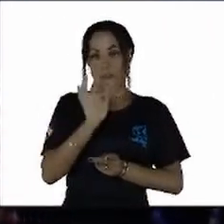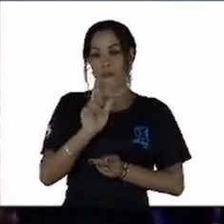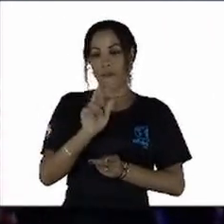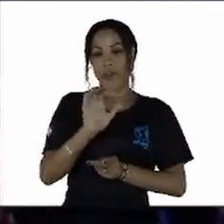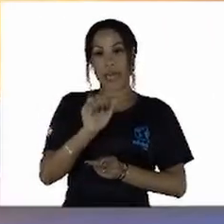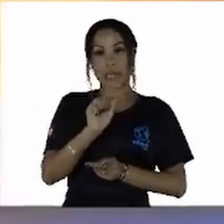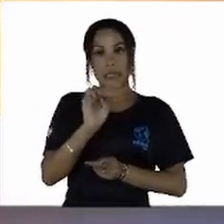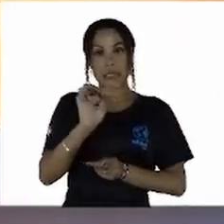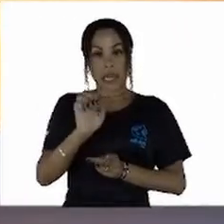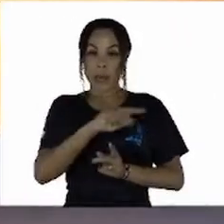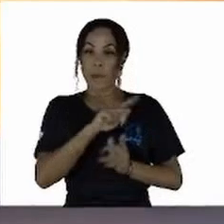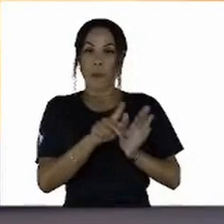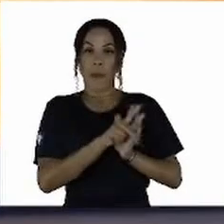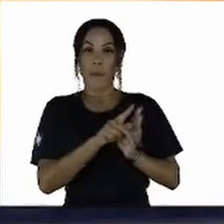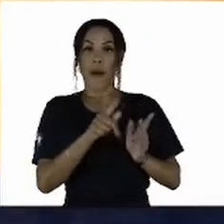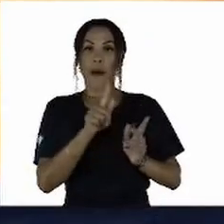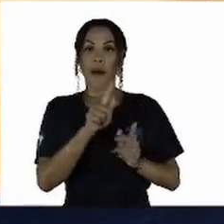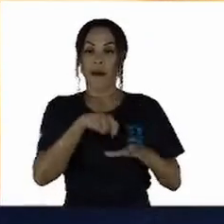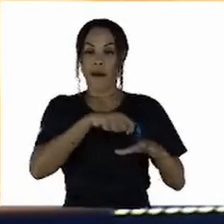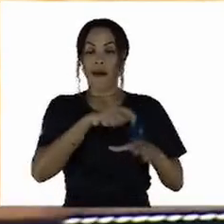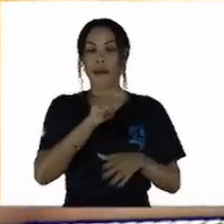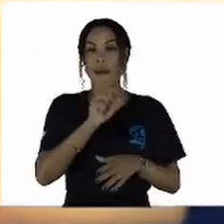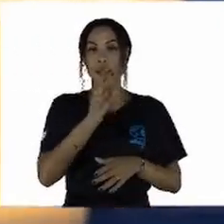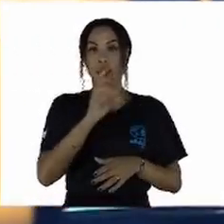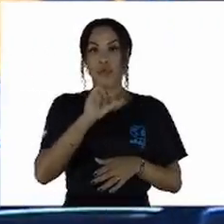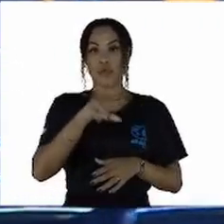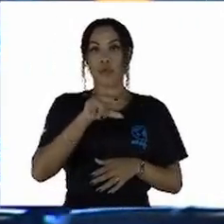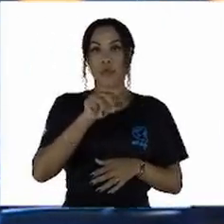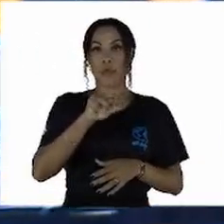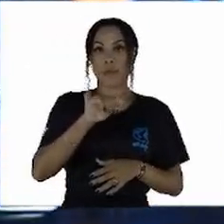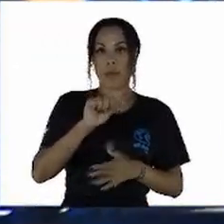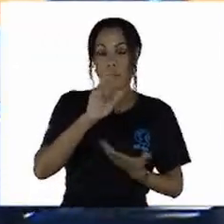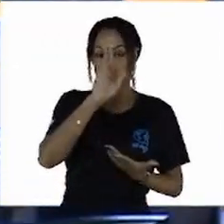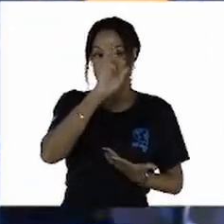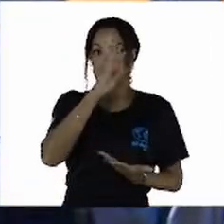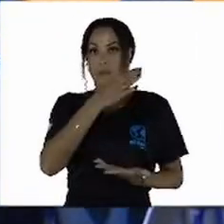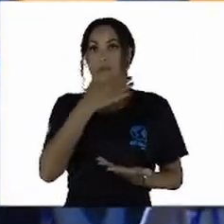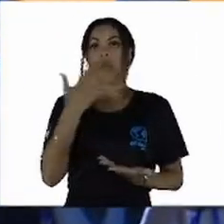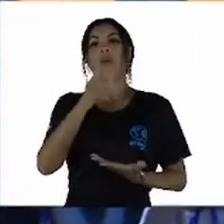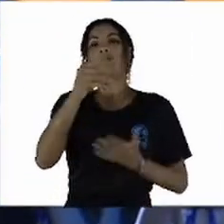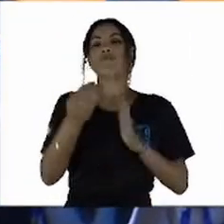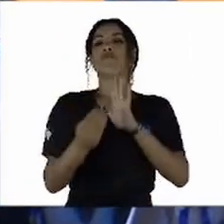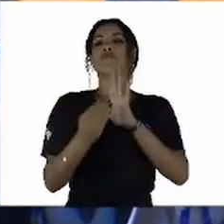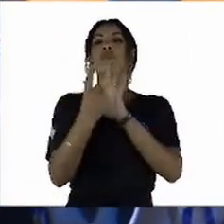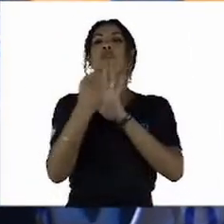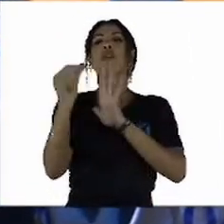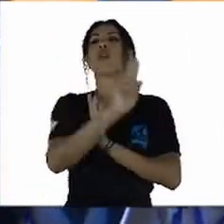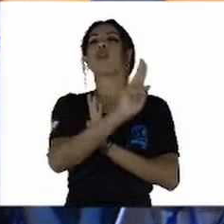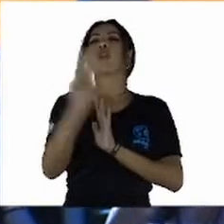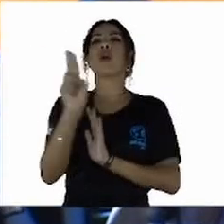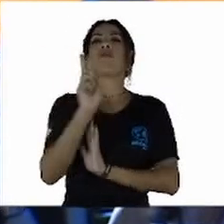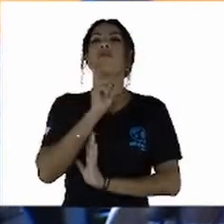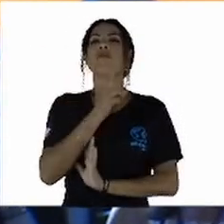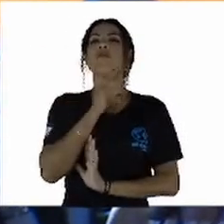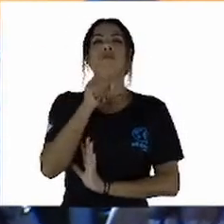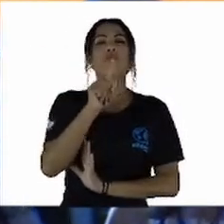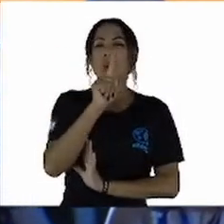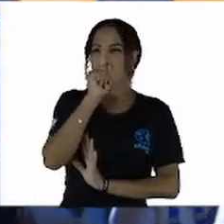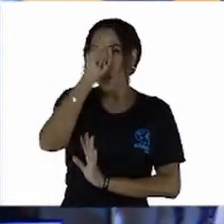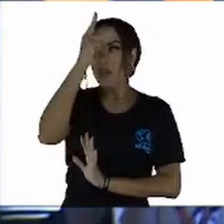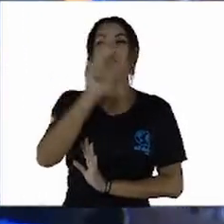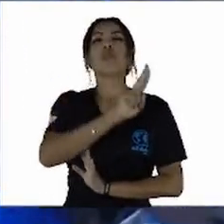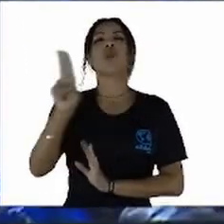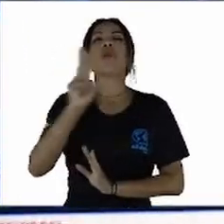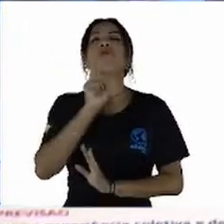fazer um fricassê. Eu quero que você agora dê o nome do restaurante. Você vai inventar o nome do